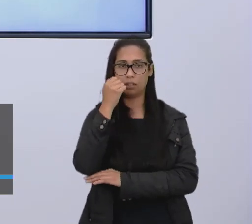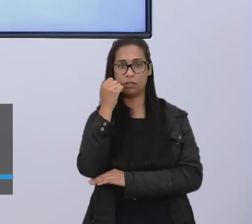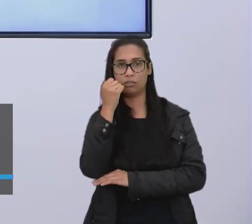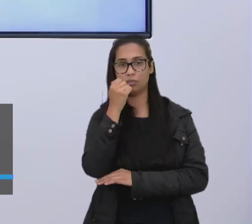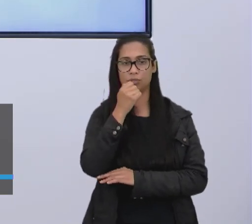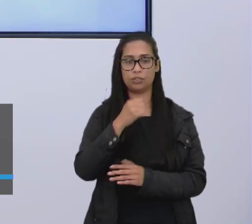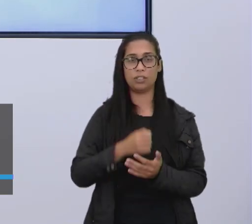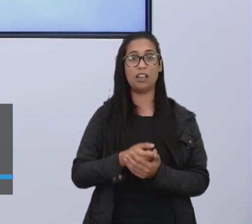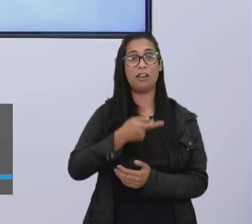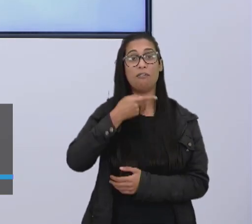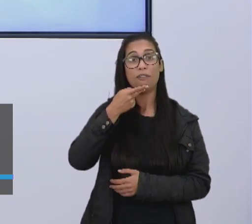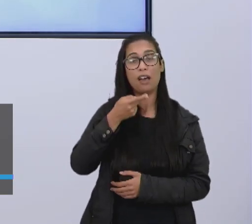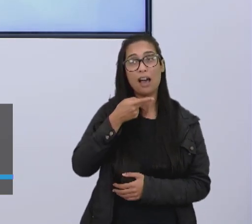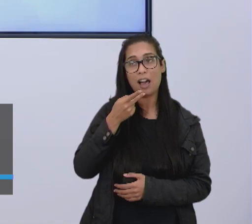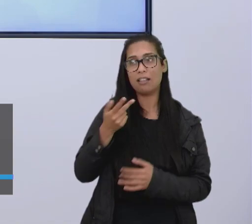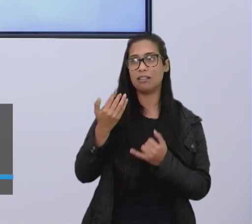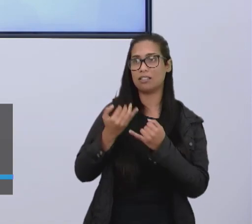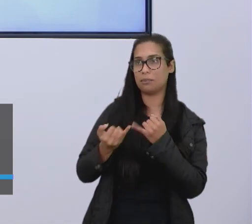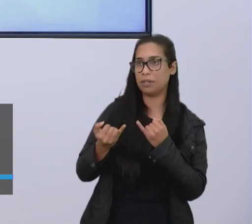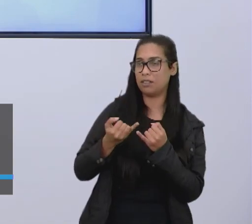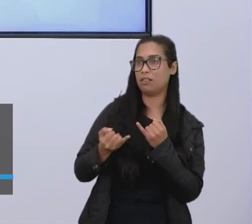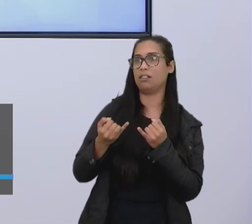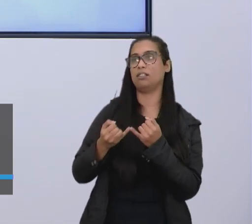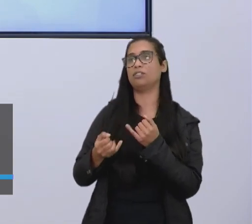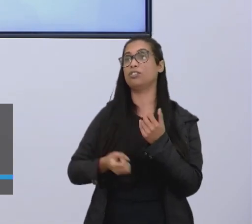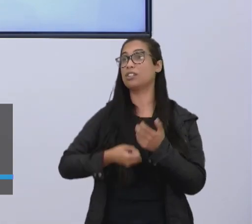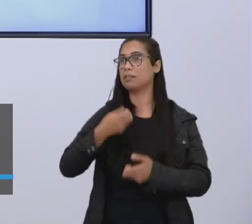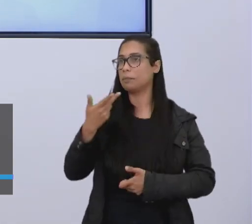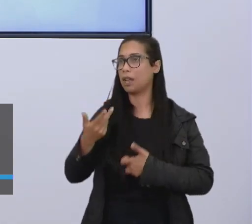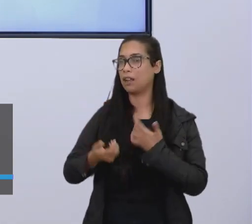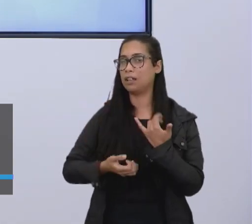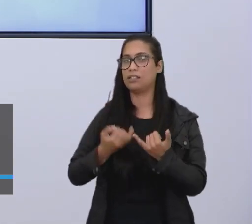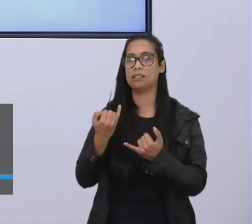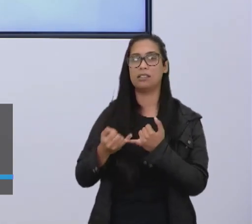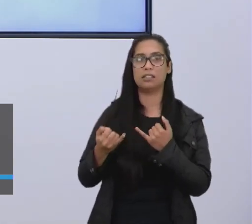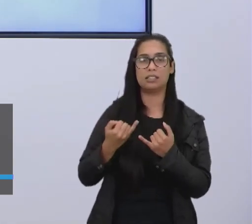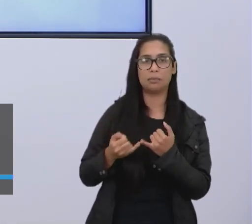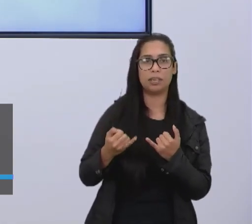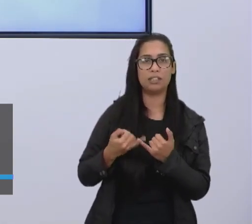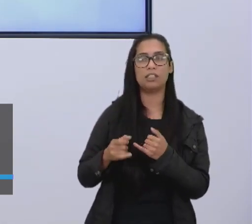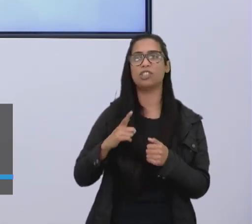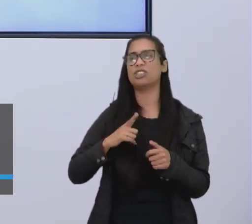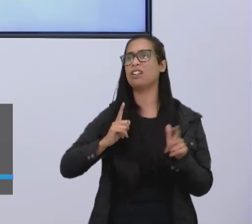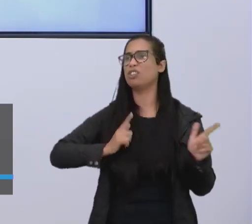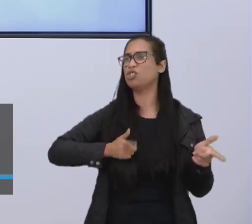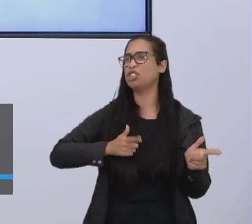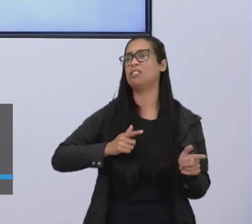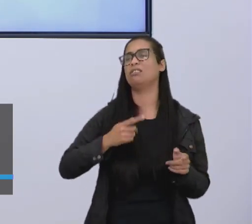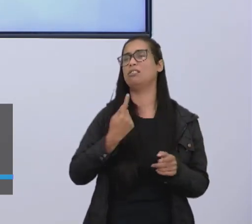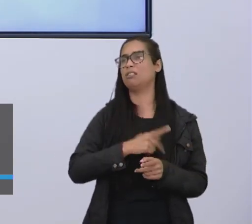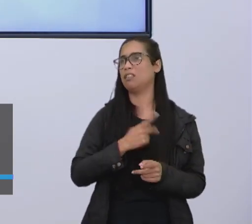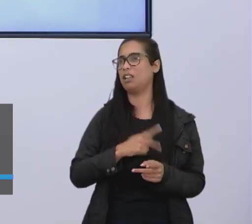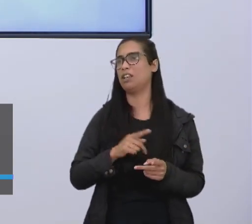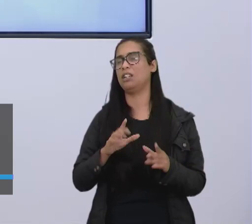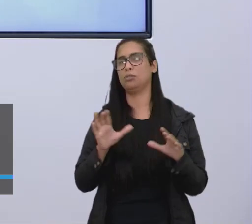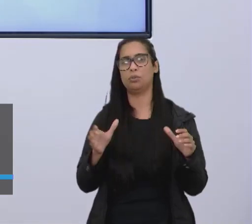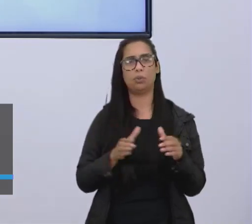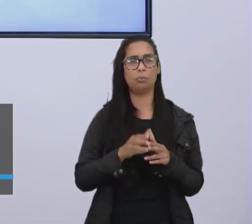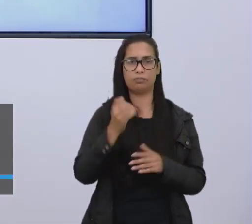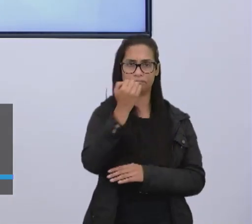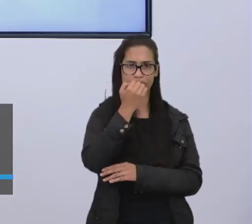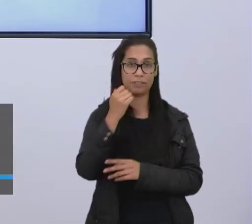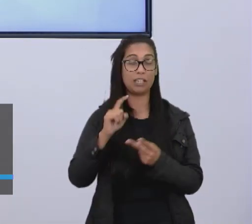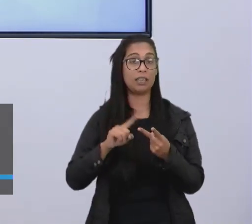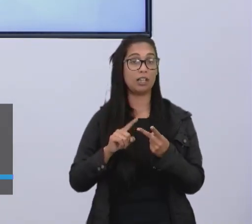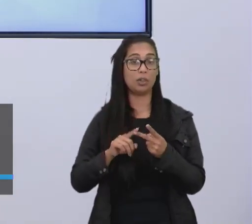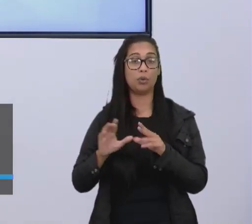que falam de uma maneira parecida, porque eles têm as próprias gírias, as próprias maneiras de se comunicar dentro daquele grupo. Você tem